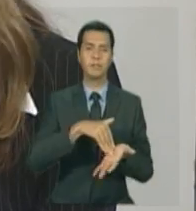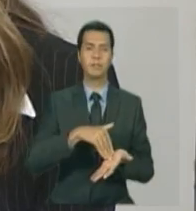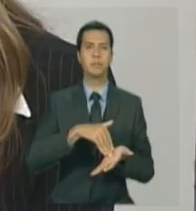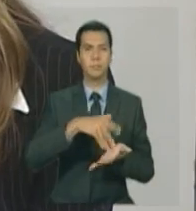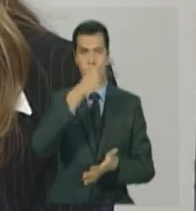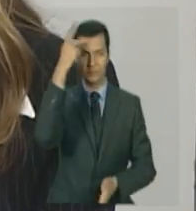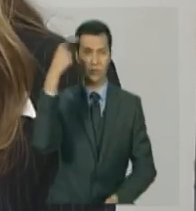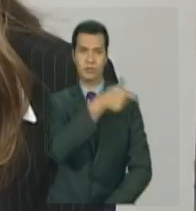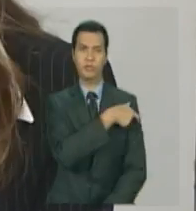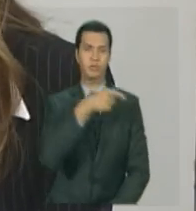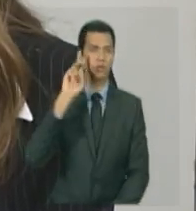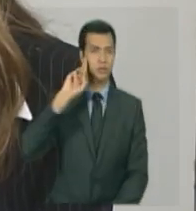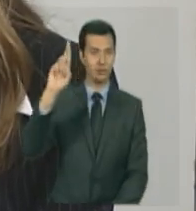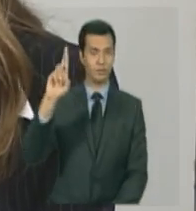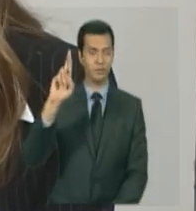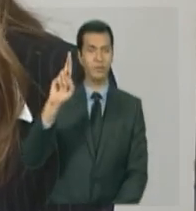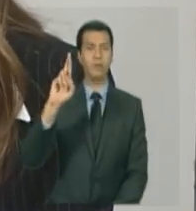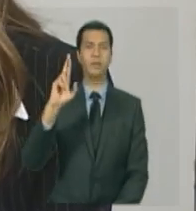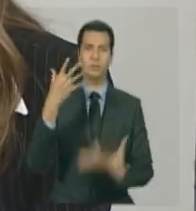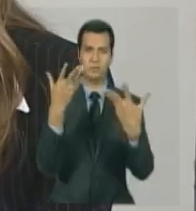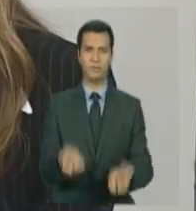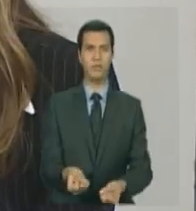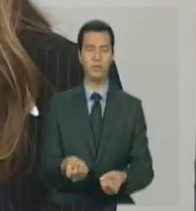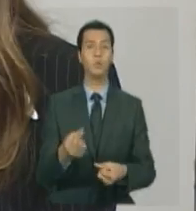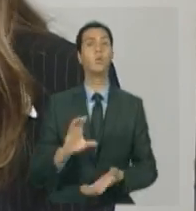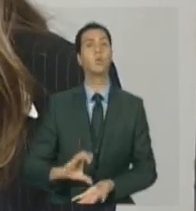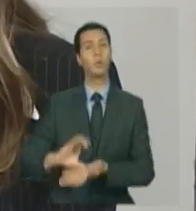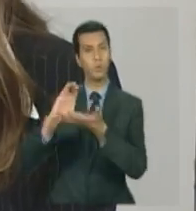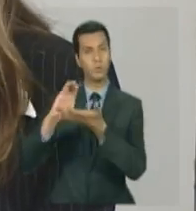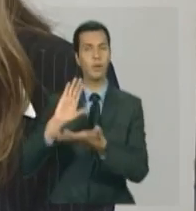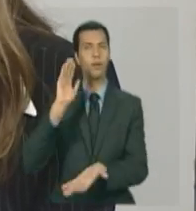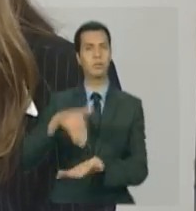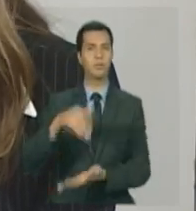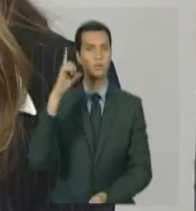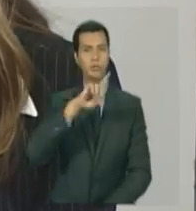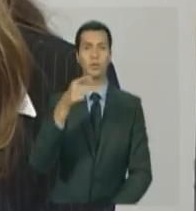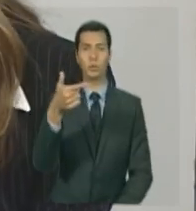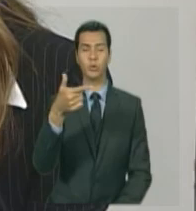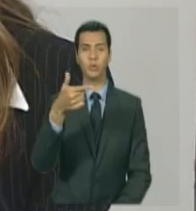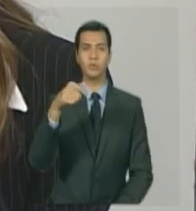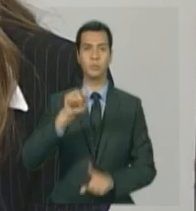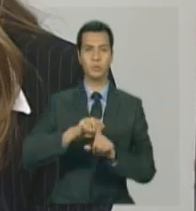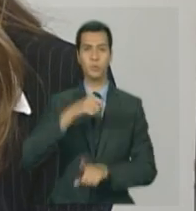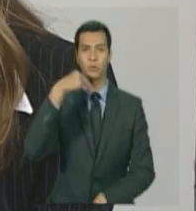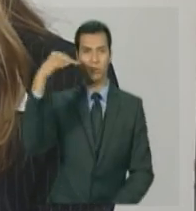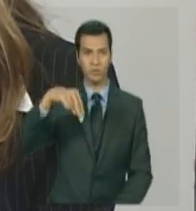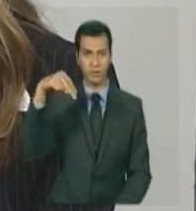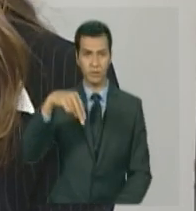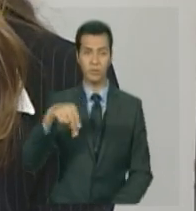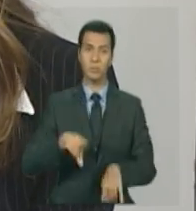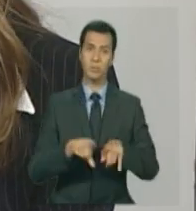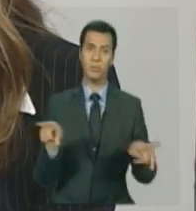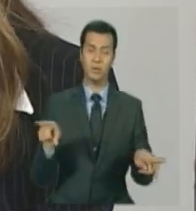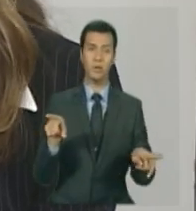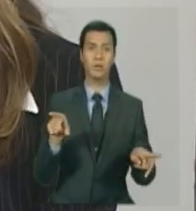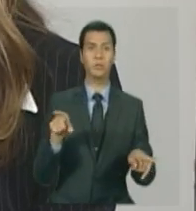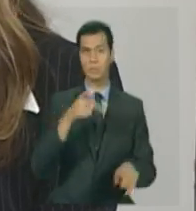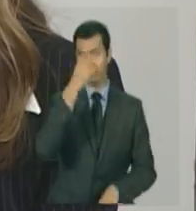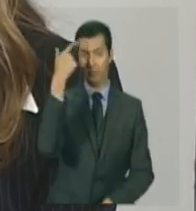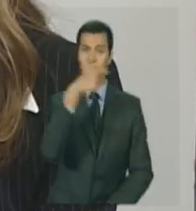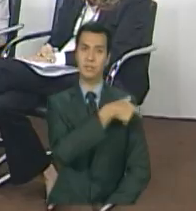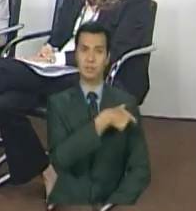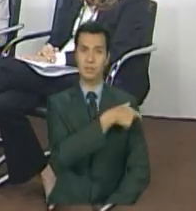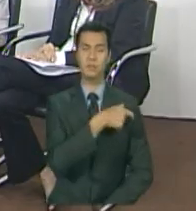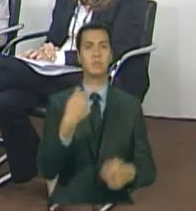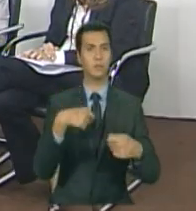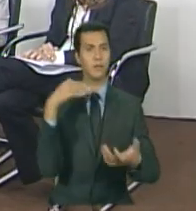O conselho não, ele vai até novembro, dia 12 de novembro. Mas para o gestor é agora, até dia 29 de outubro.